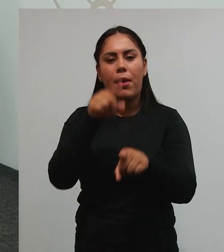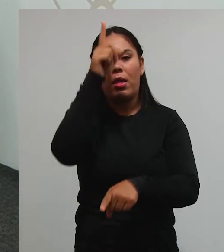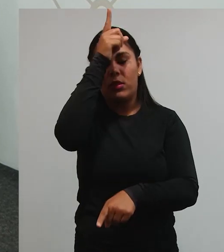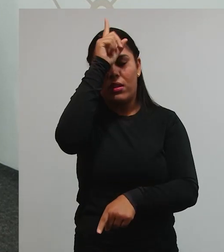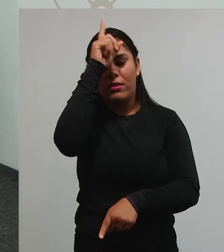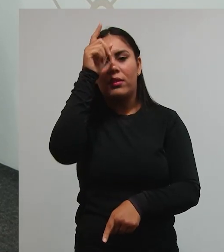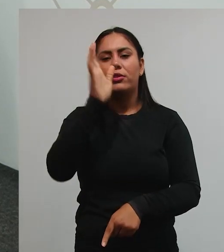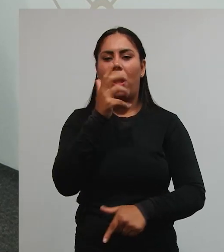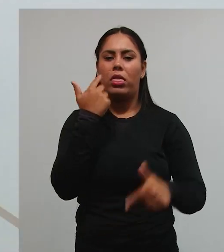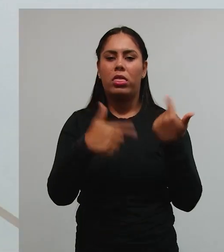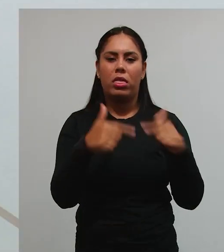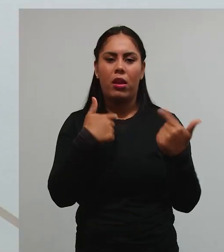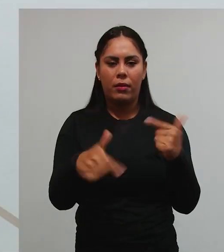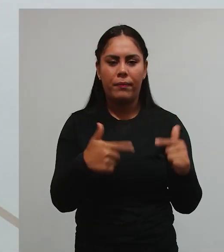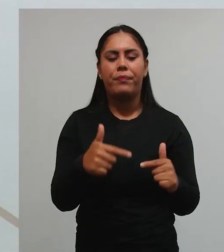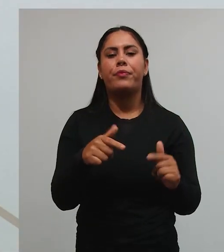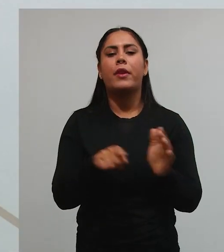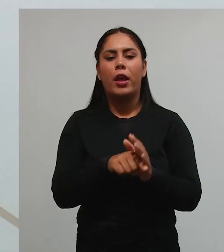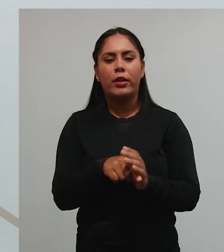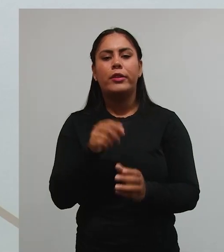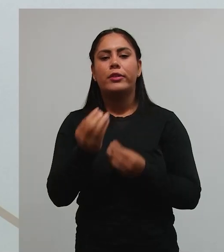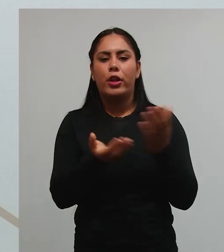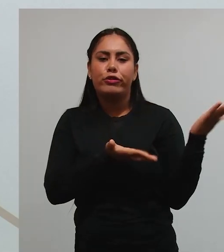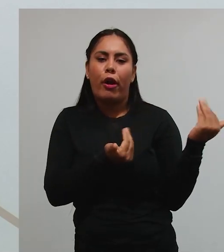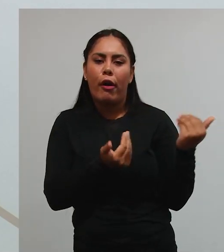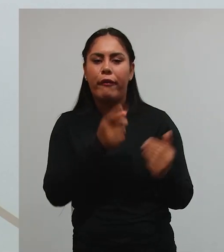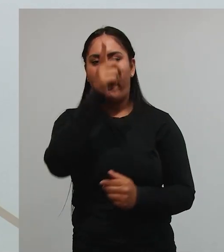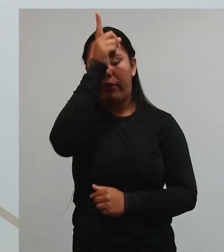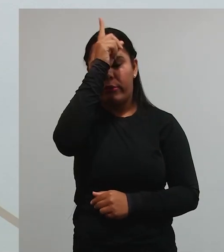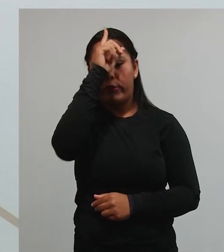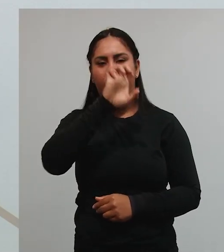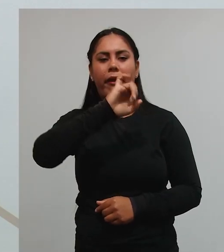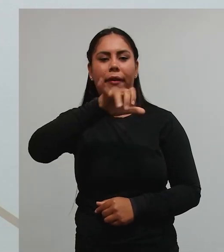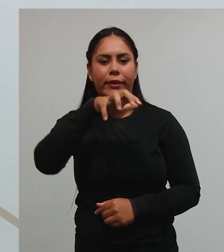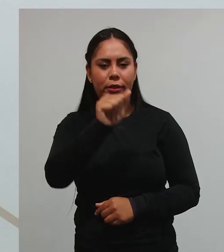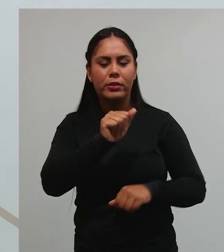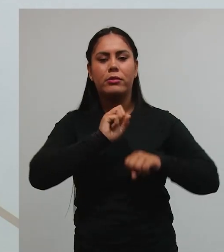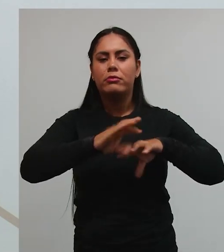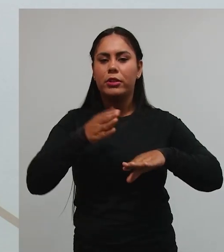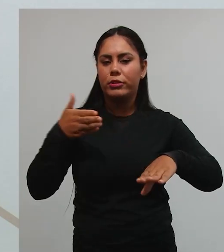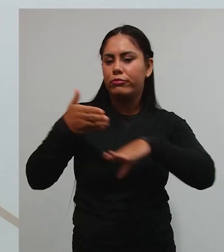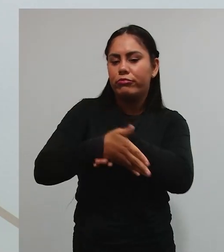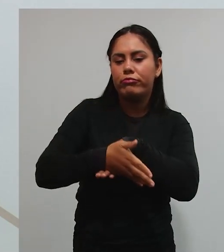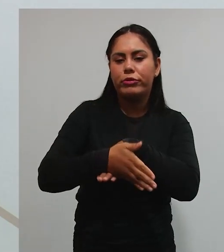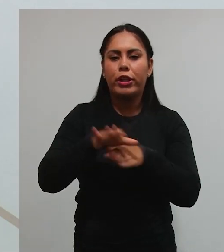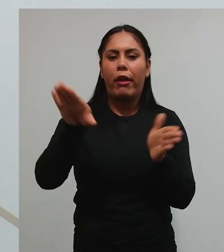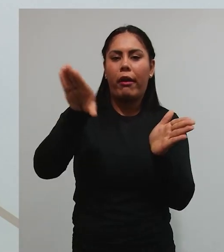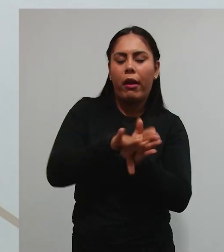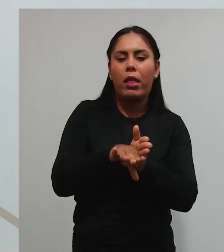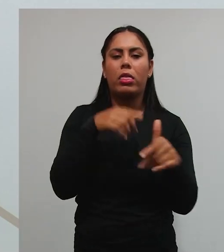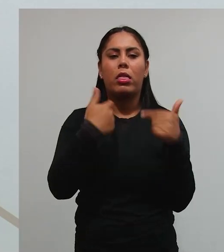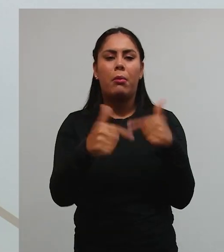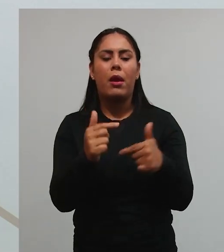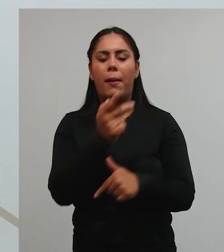sempre, toda vez, ela era a primeira, animada, para cima, e isso é muito importante para quem, especialmente tanto